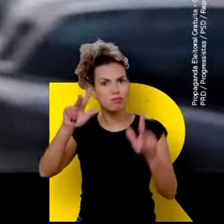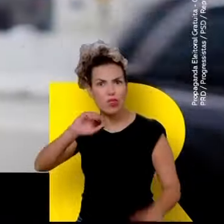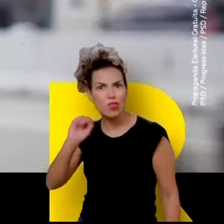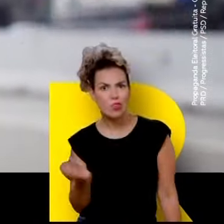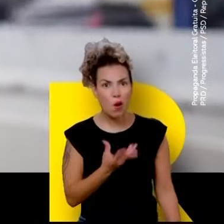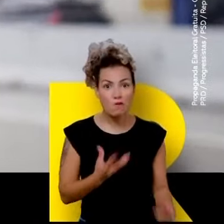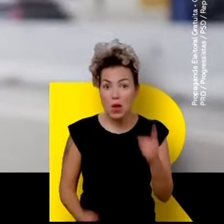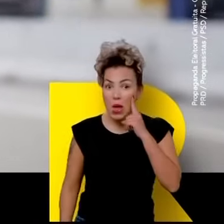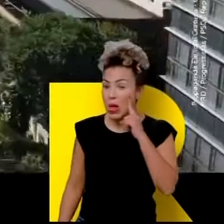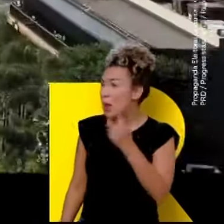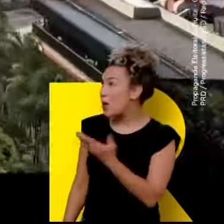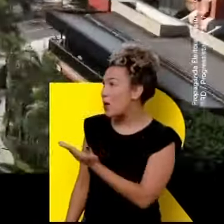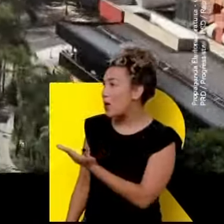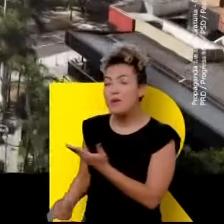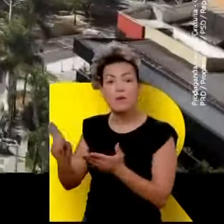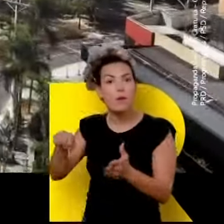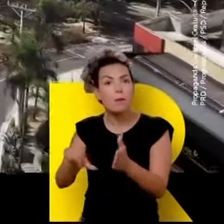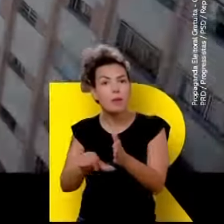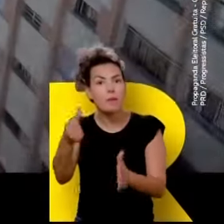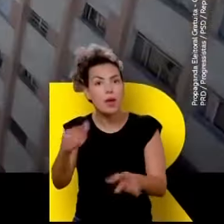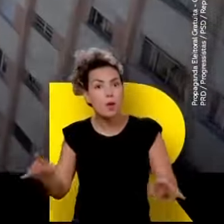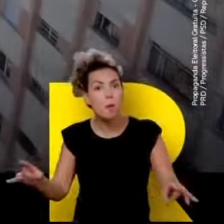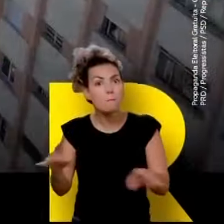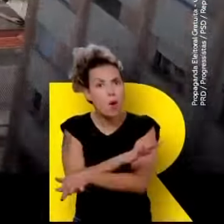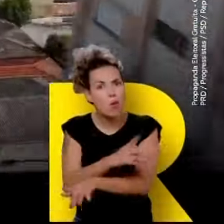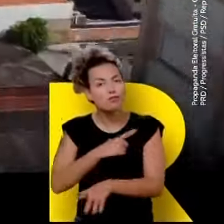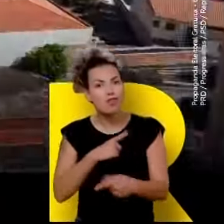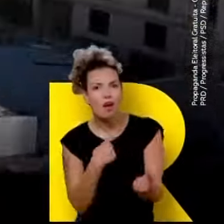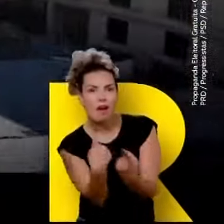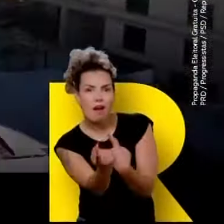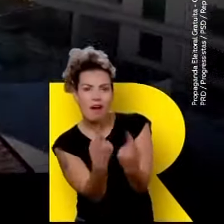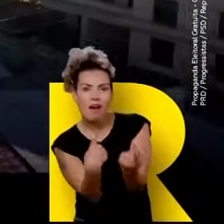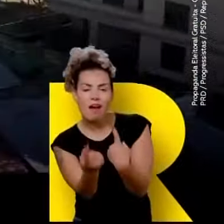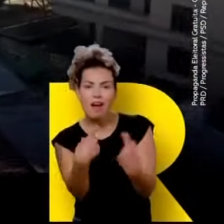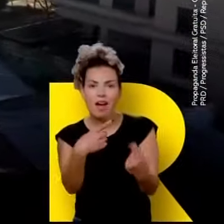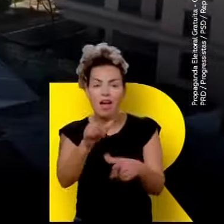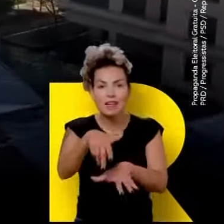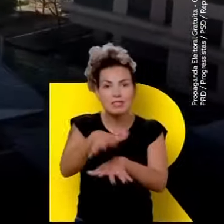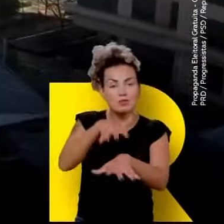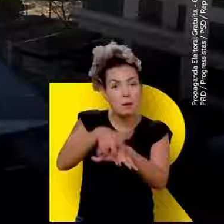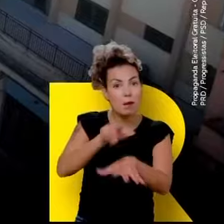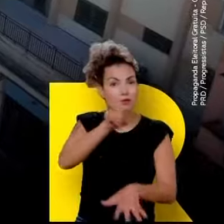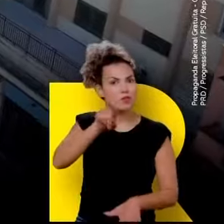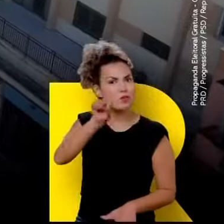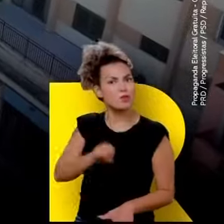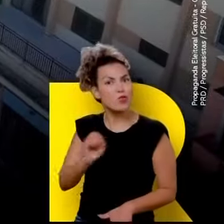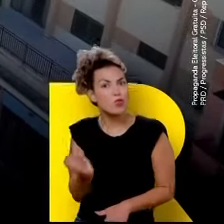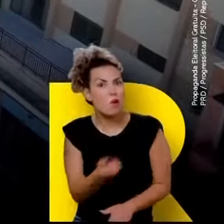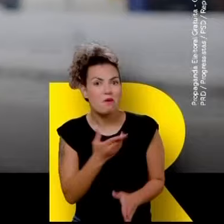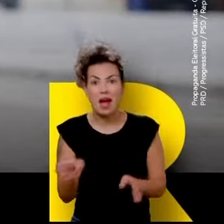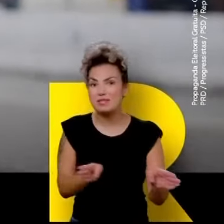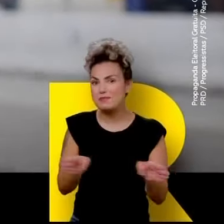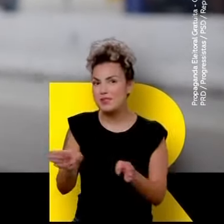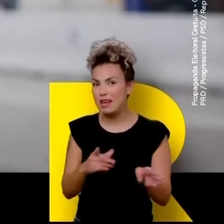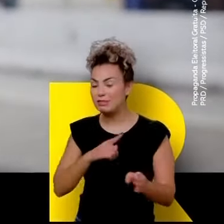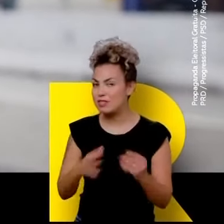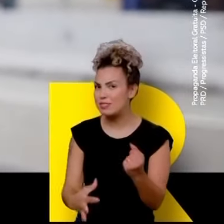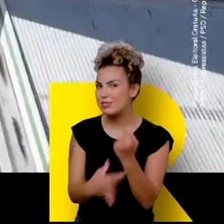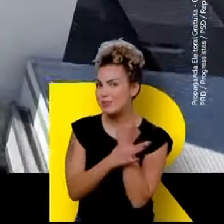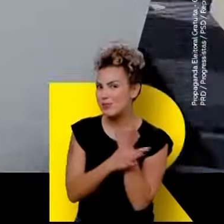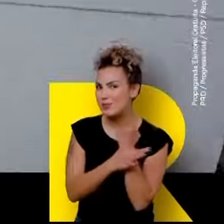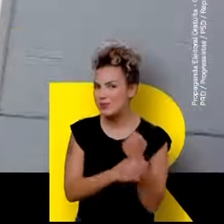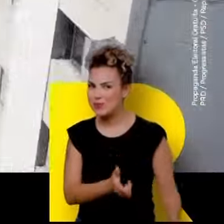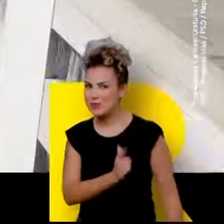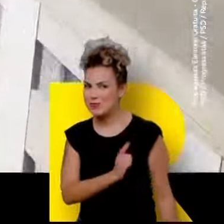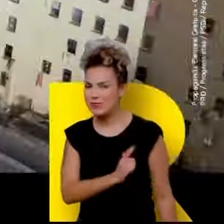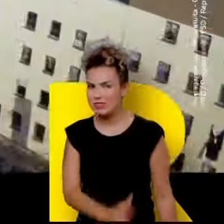Agora, olha a diferença. Esse é o primeiro trecho concluído na nova Avenida Santo Amaro, aqui na Zona Sul. Mais moderna, acessível e